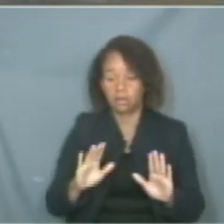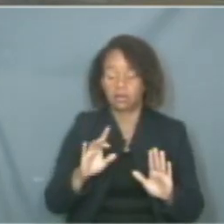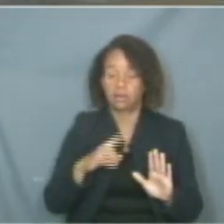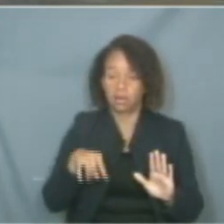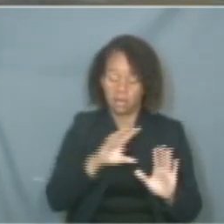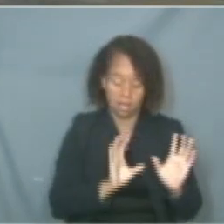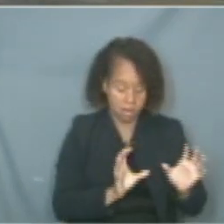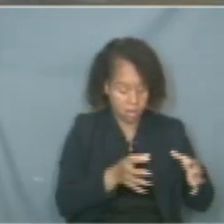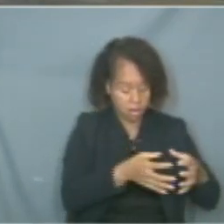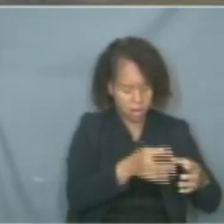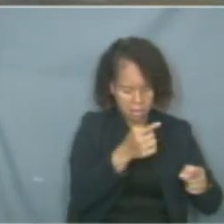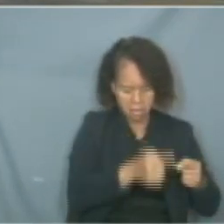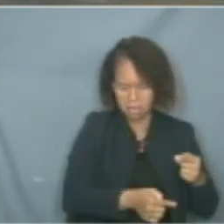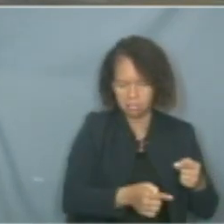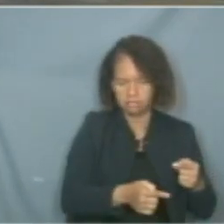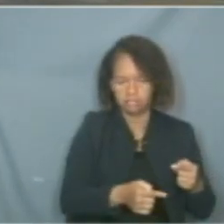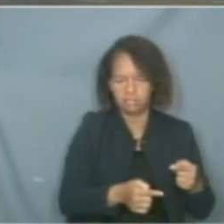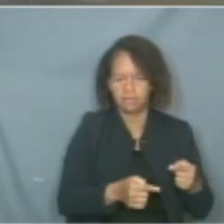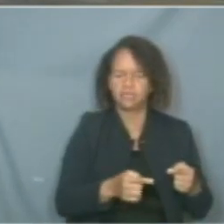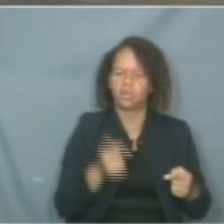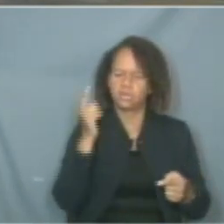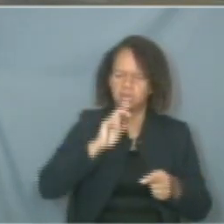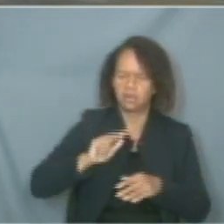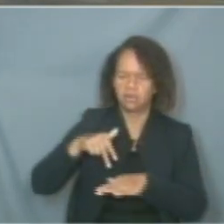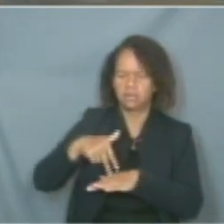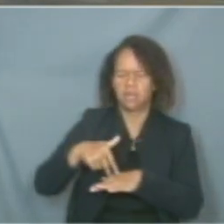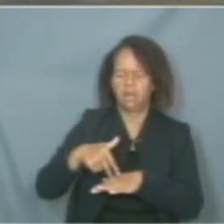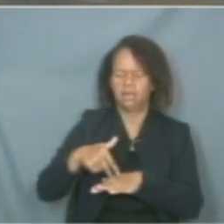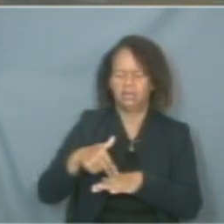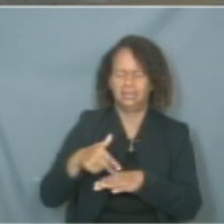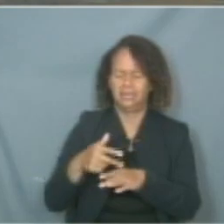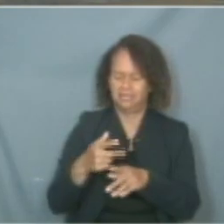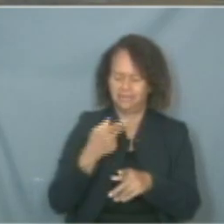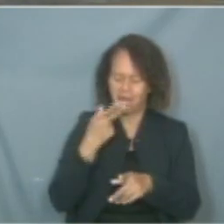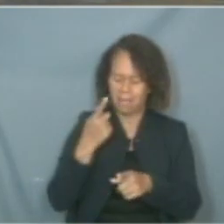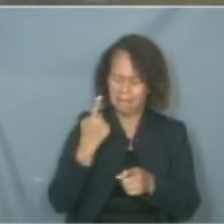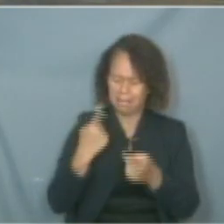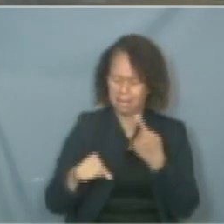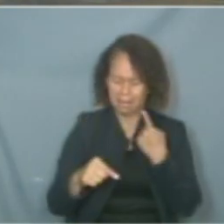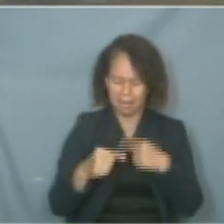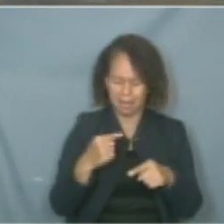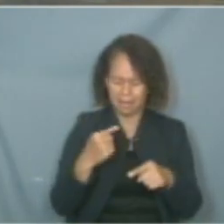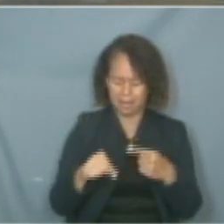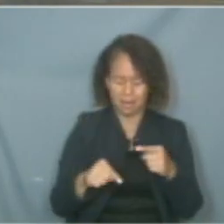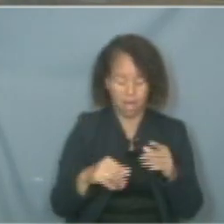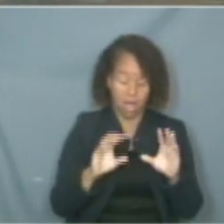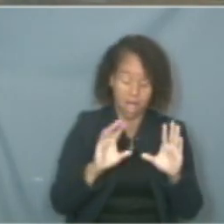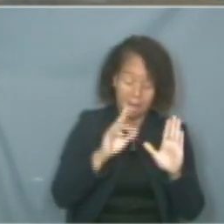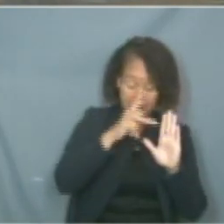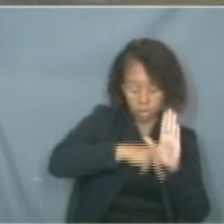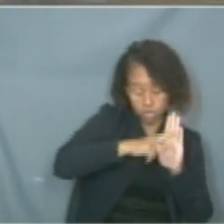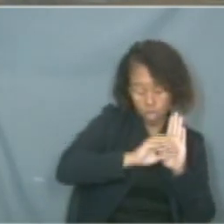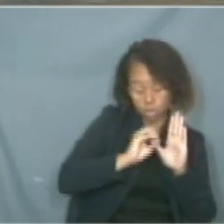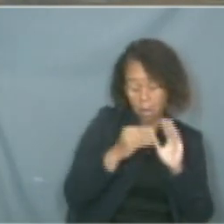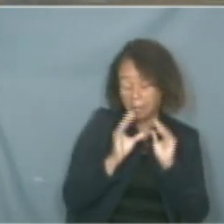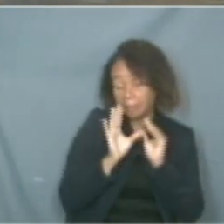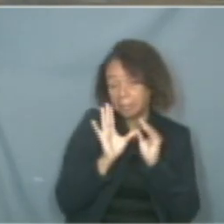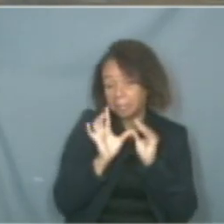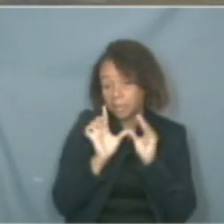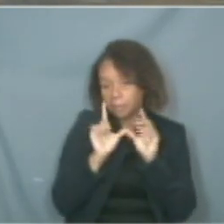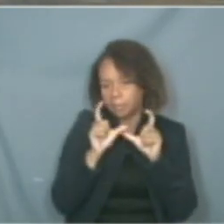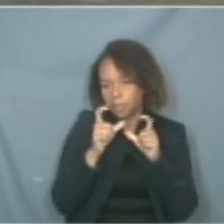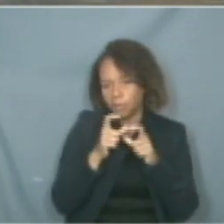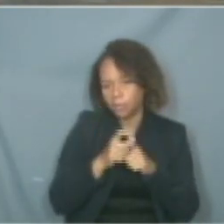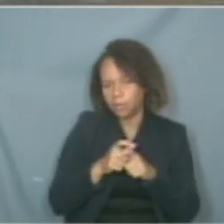a oposição não vai conseguir chegar aqui e descredenciar projeto ou minimizar projeto